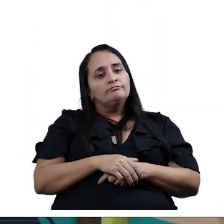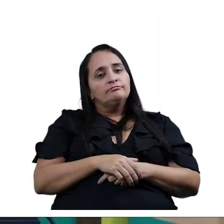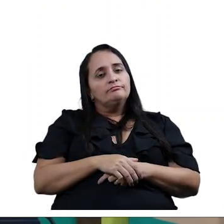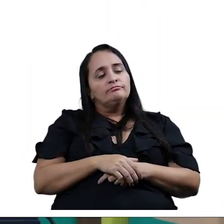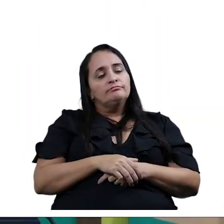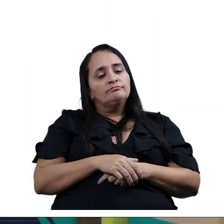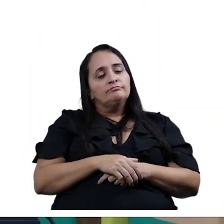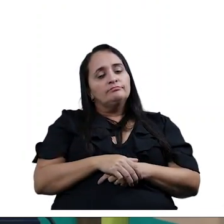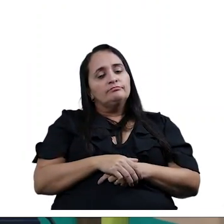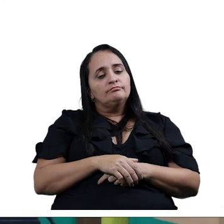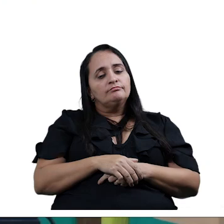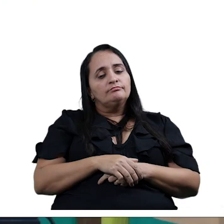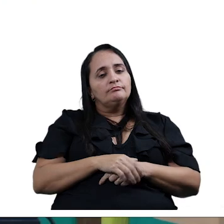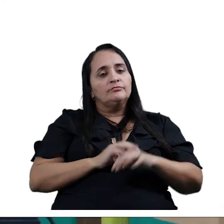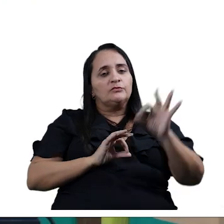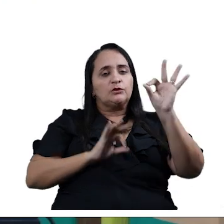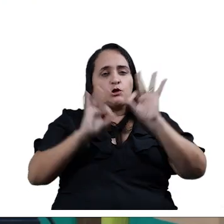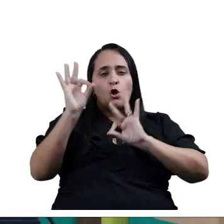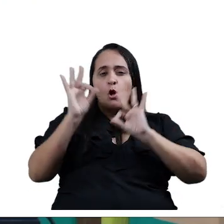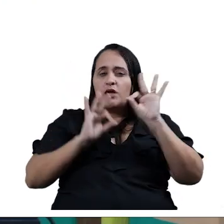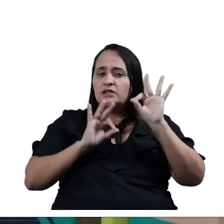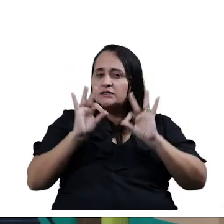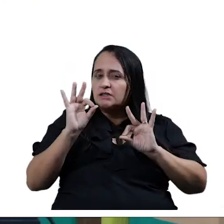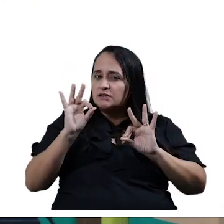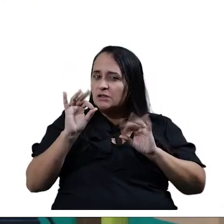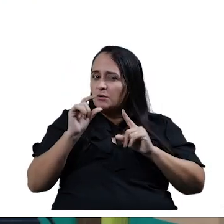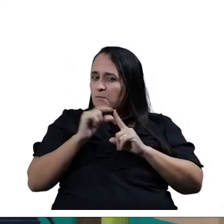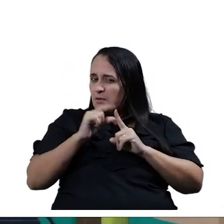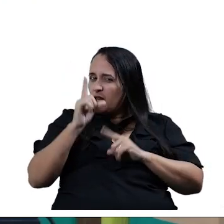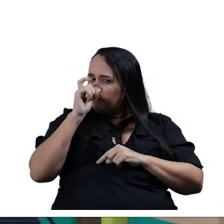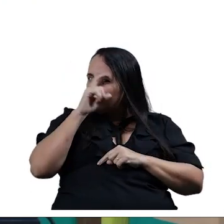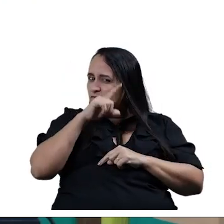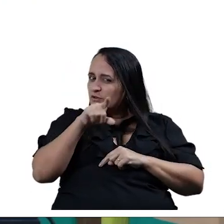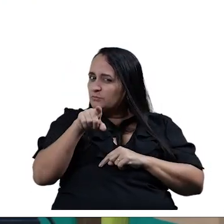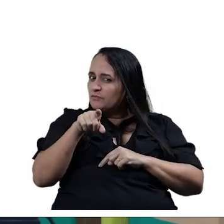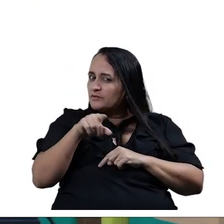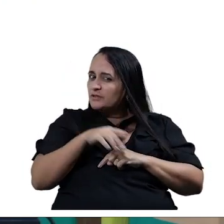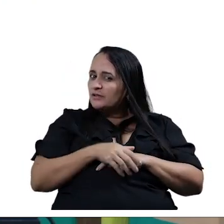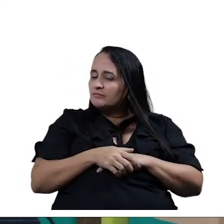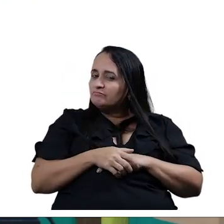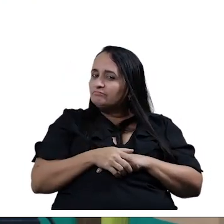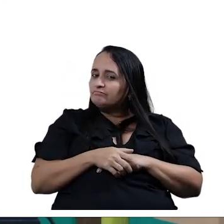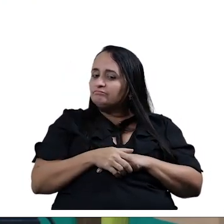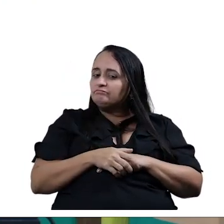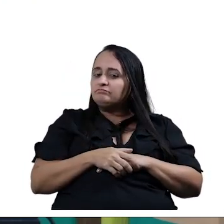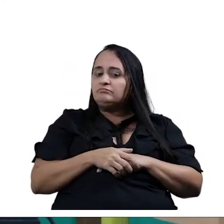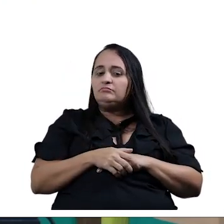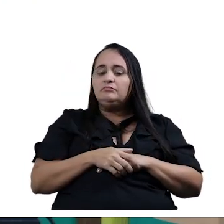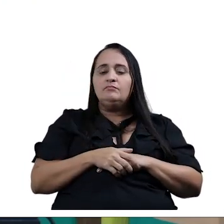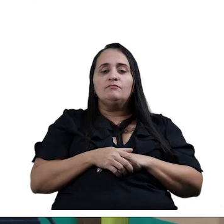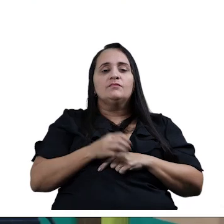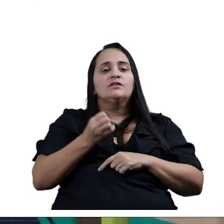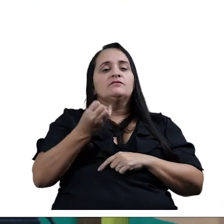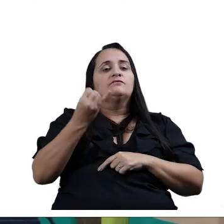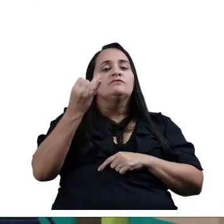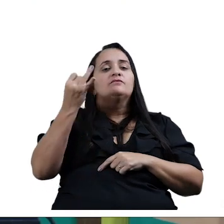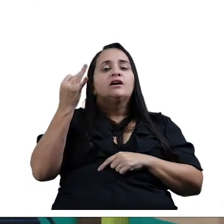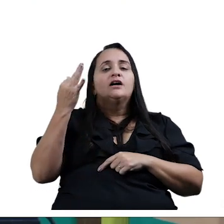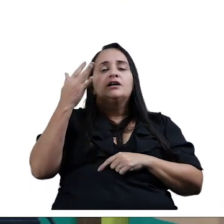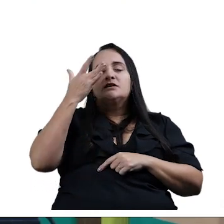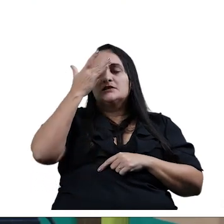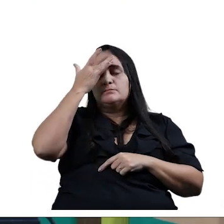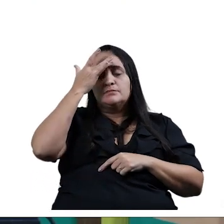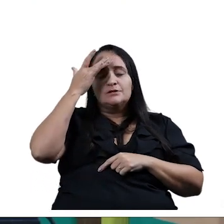Organização. É uma palavra difícil para você? Ou seja, várias pessoas se organizam em um